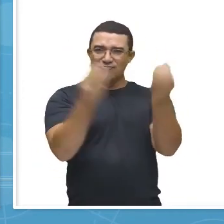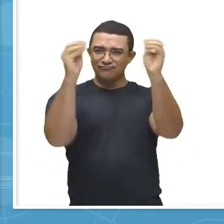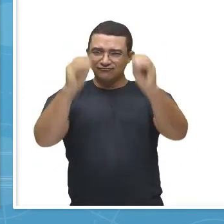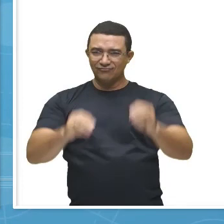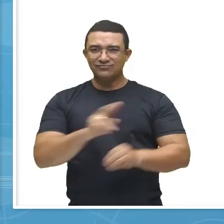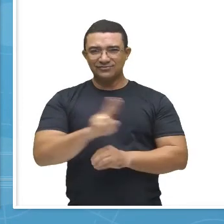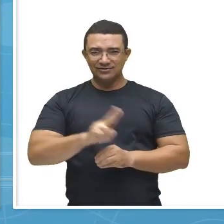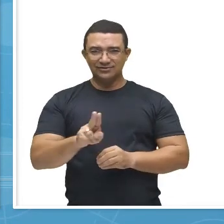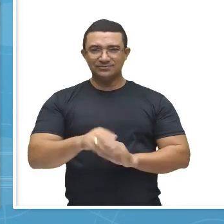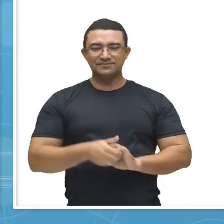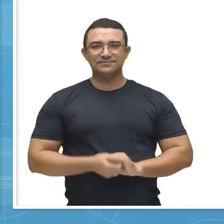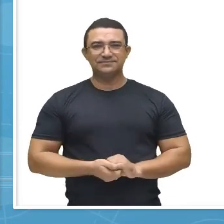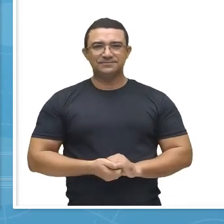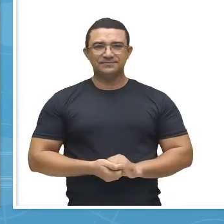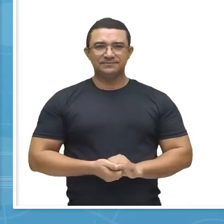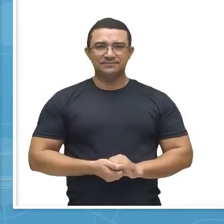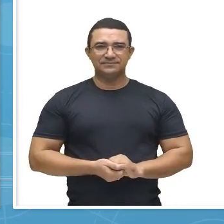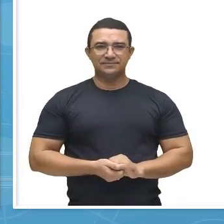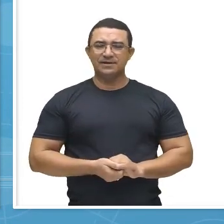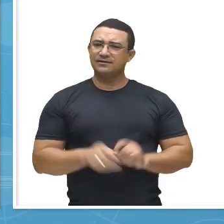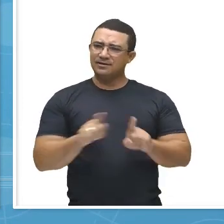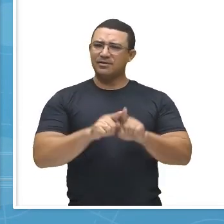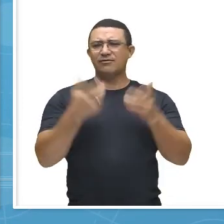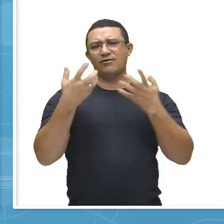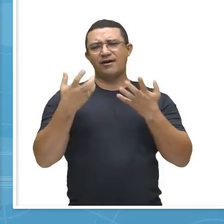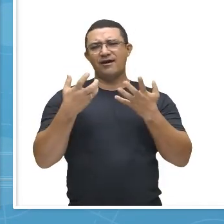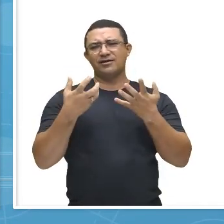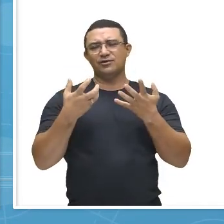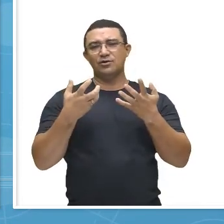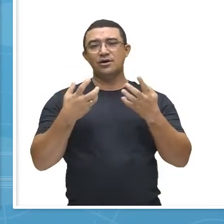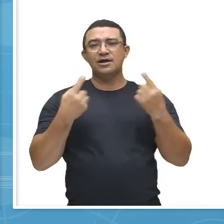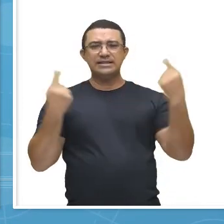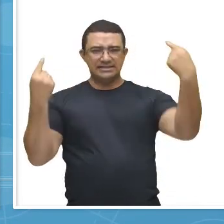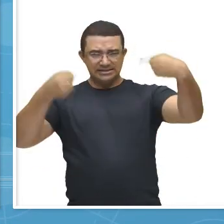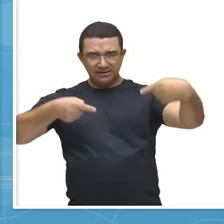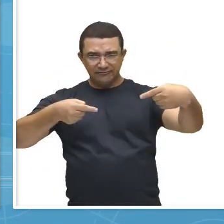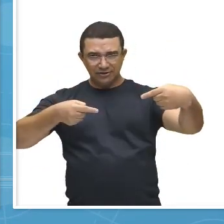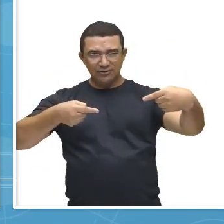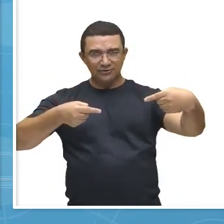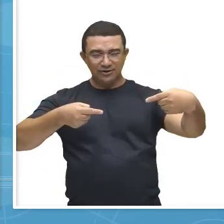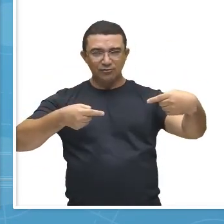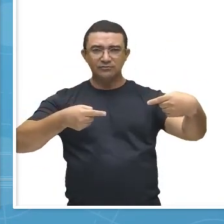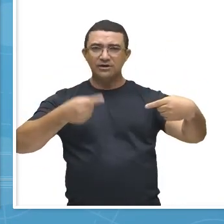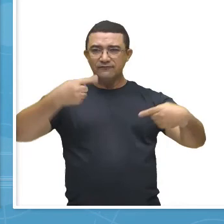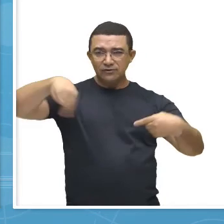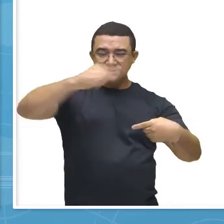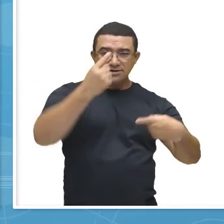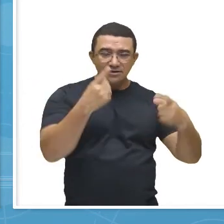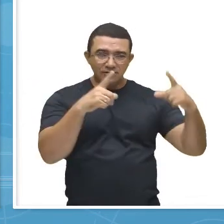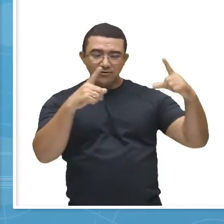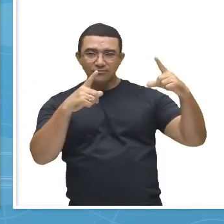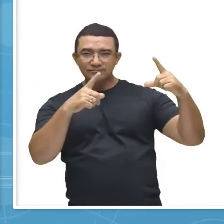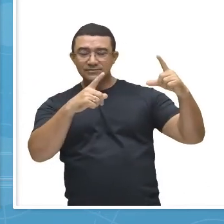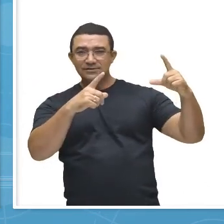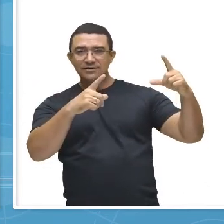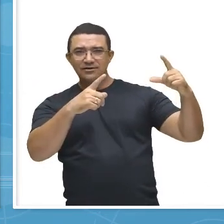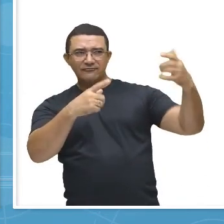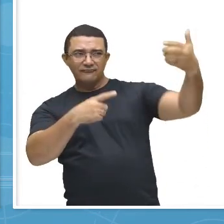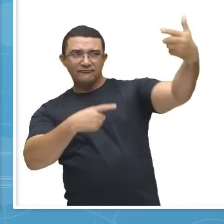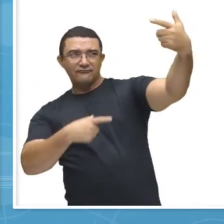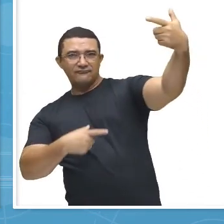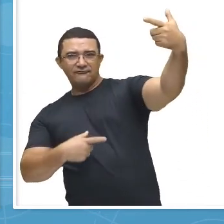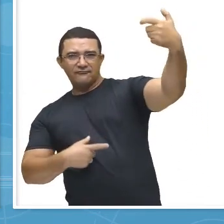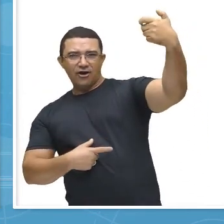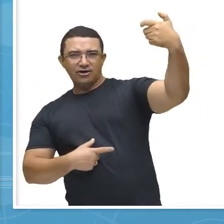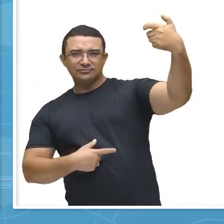também lançar um convite, um desafio. Tira uma foto fazendo esse exercício, marca lá o Aula em Casa,